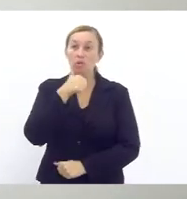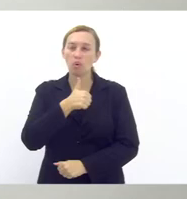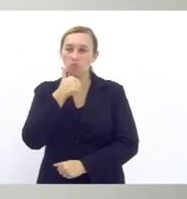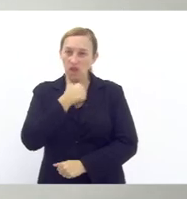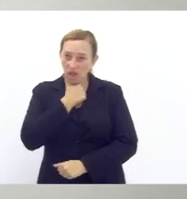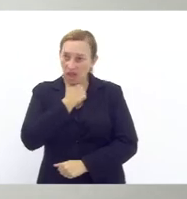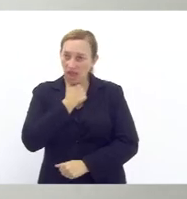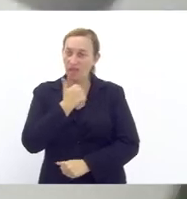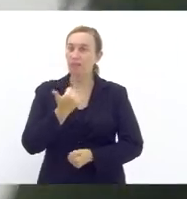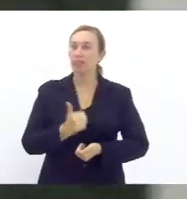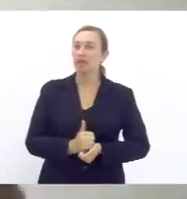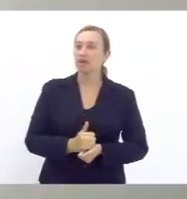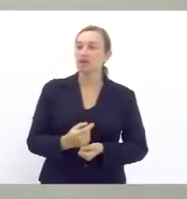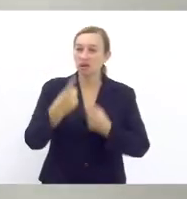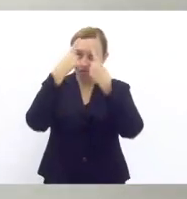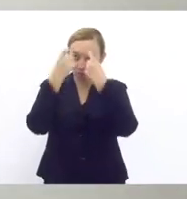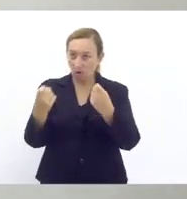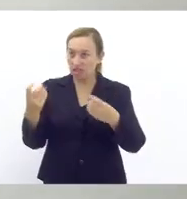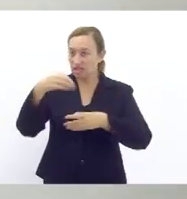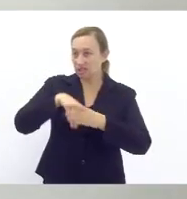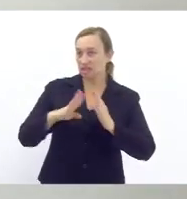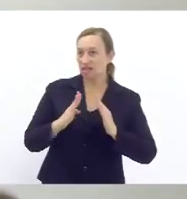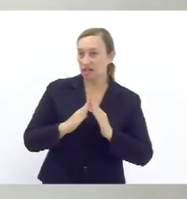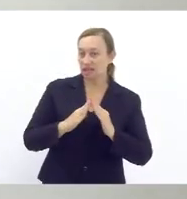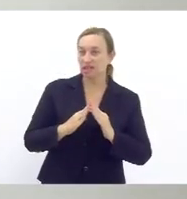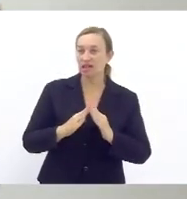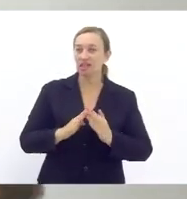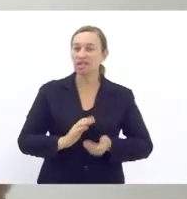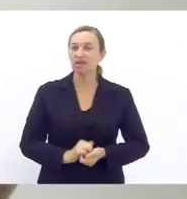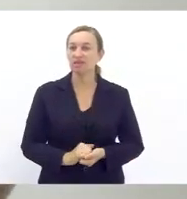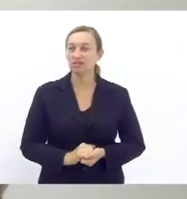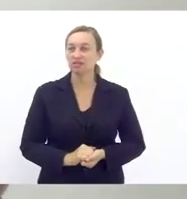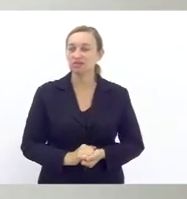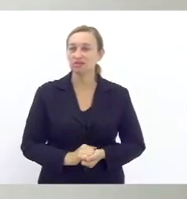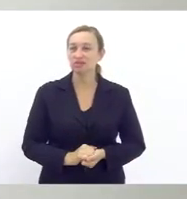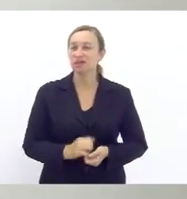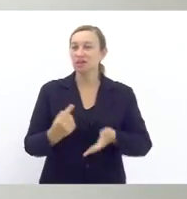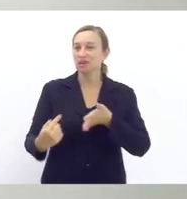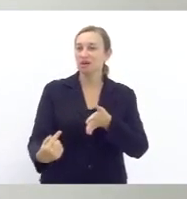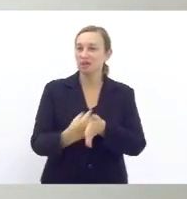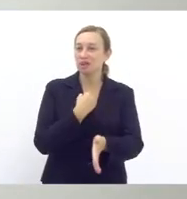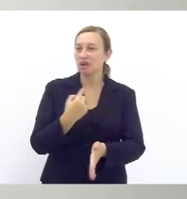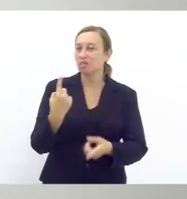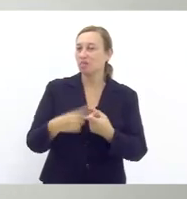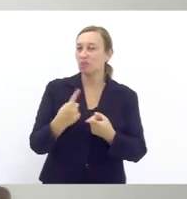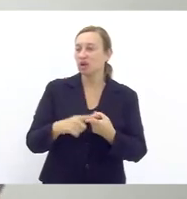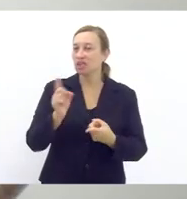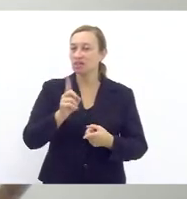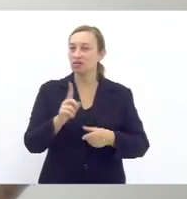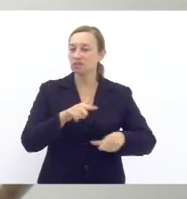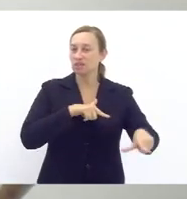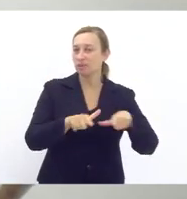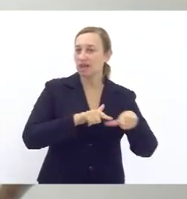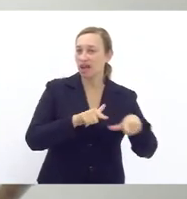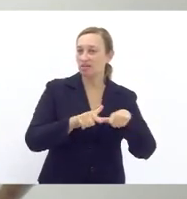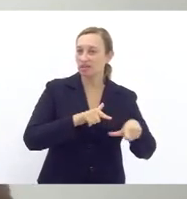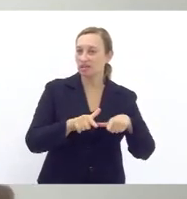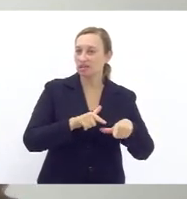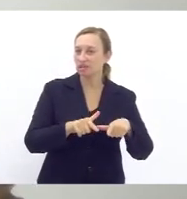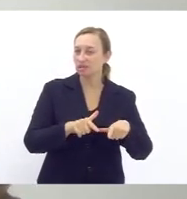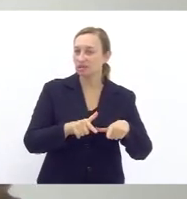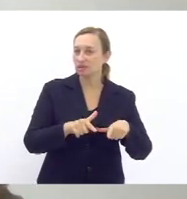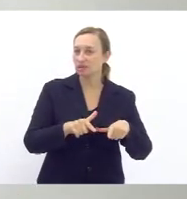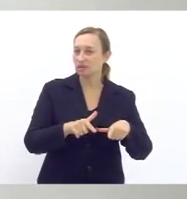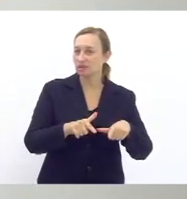evidenciada por violência doméstica e eu fui perguntada por que que eu não trabalhava naquela época não trabalhava com